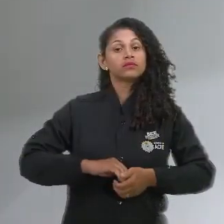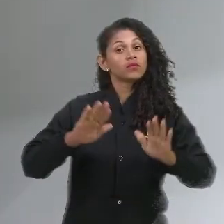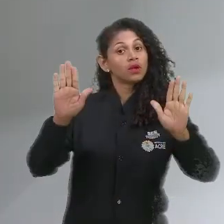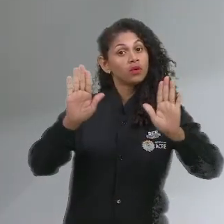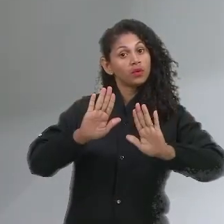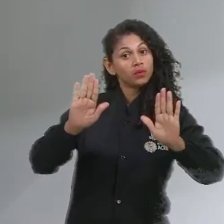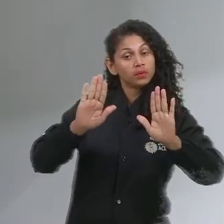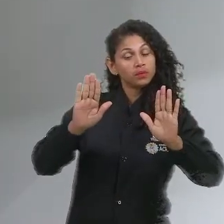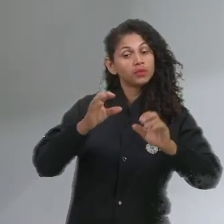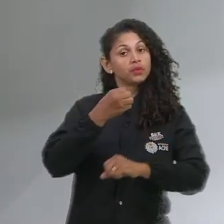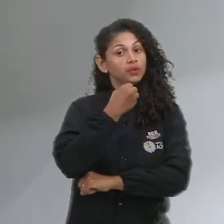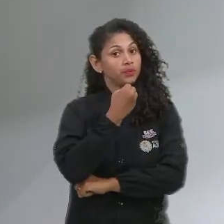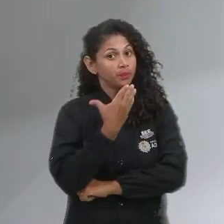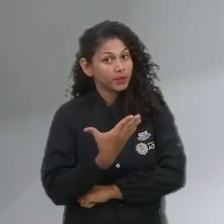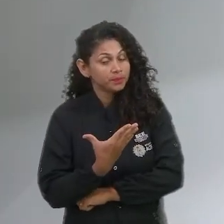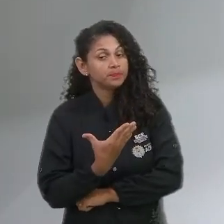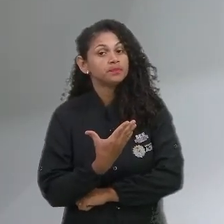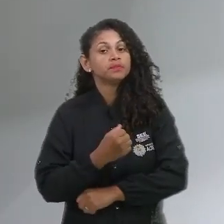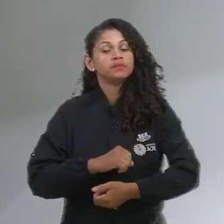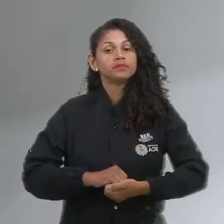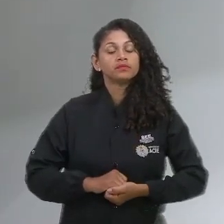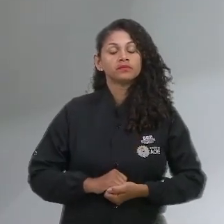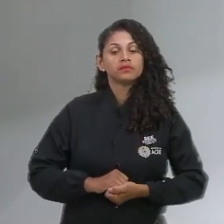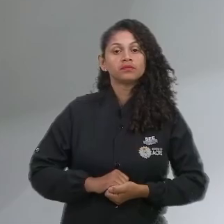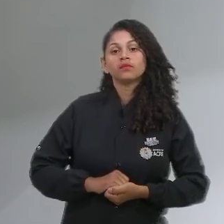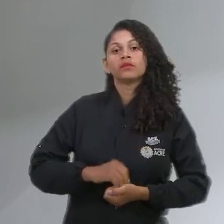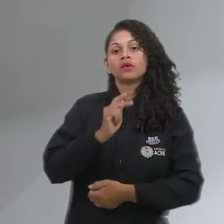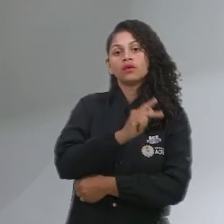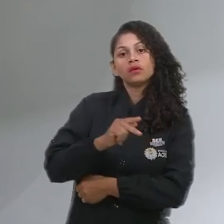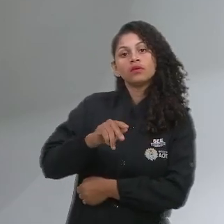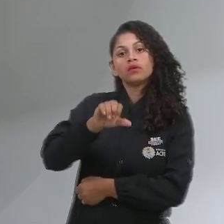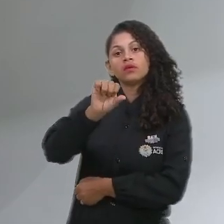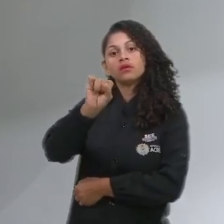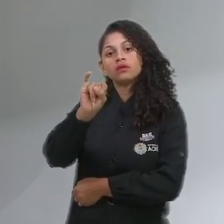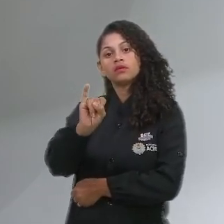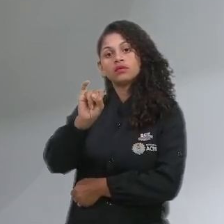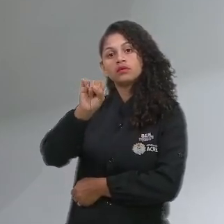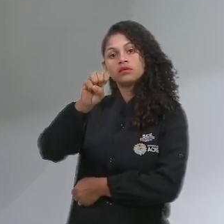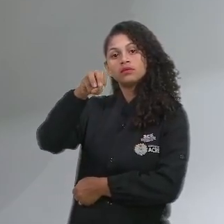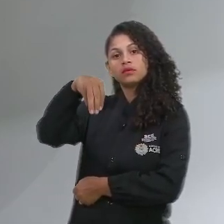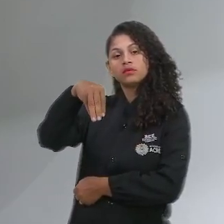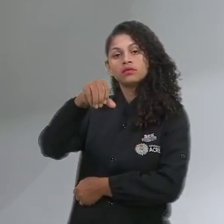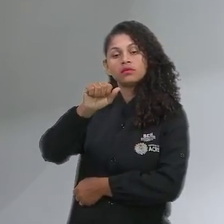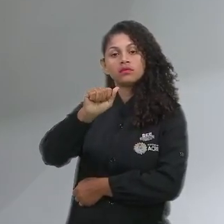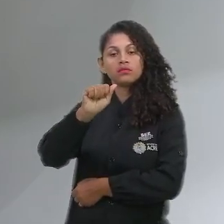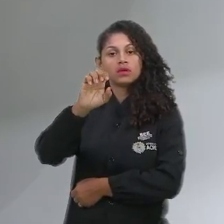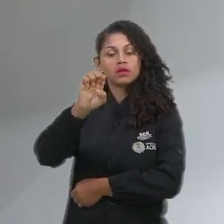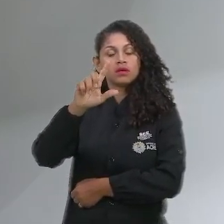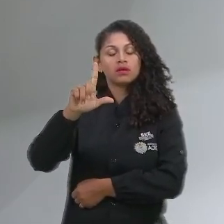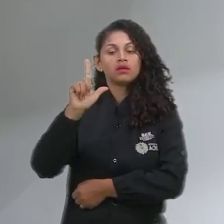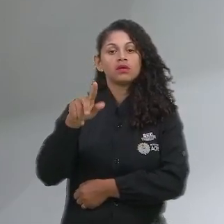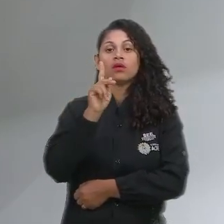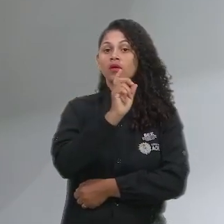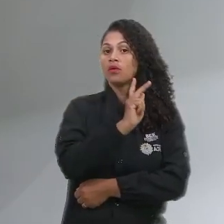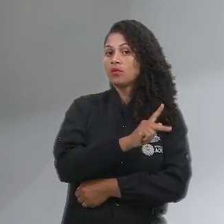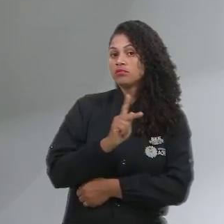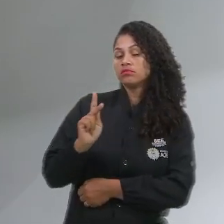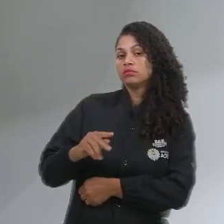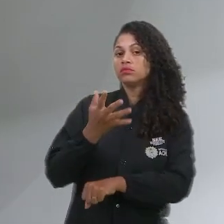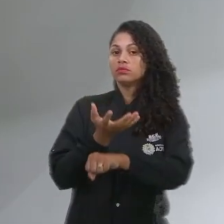Olá, tudo bem? O meu nome é Ismael Dourado e nesta videoaula eu serei o professor de matemática de